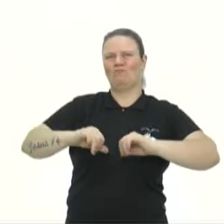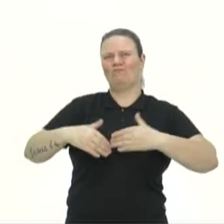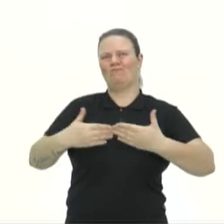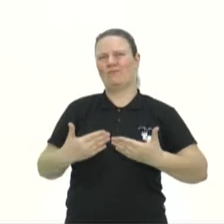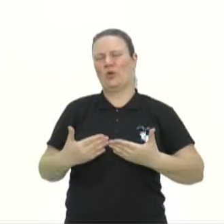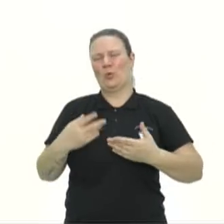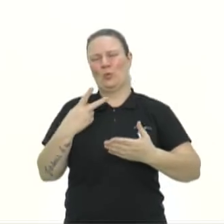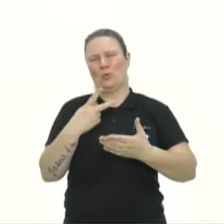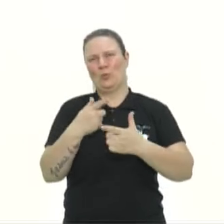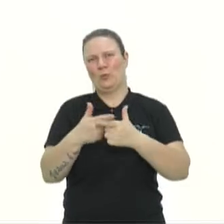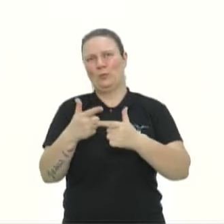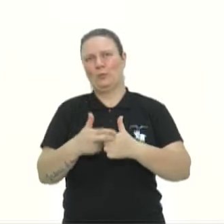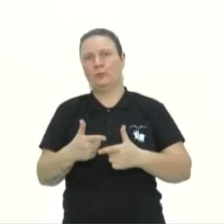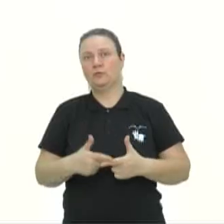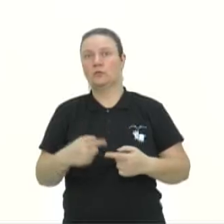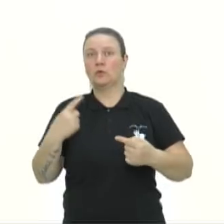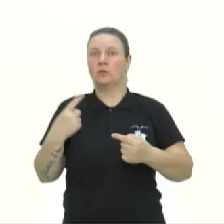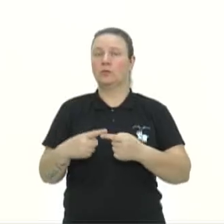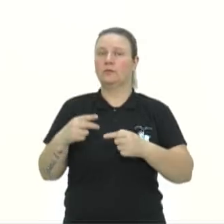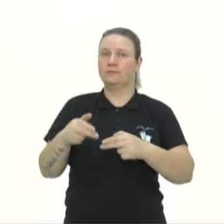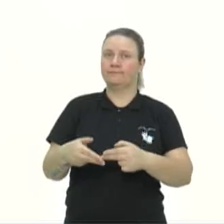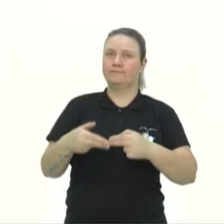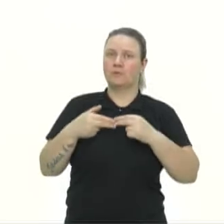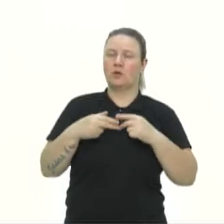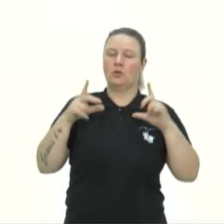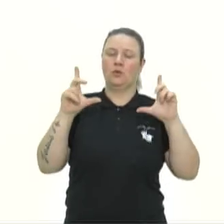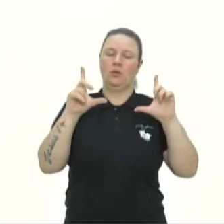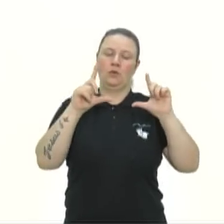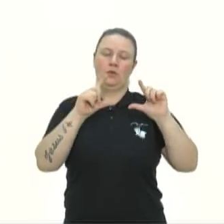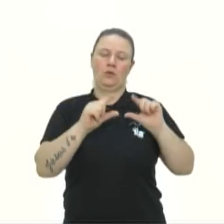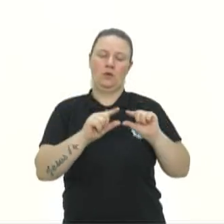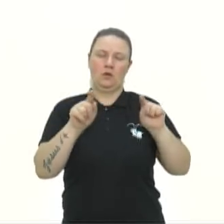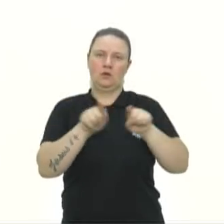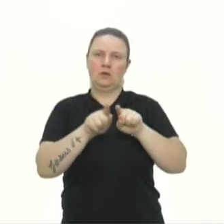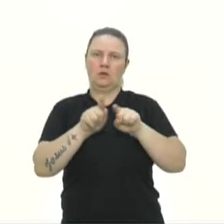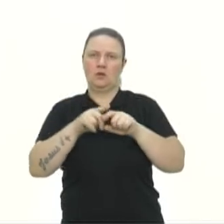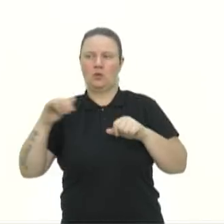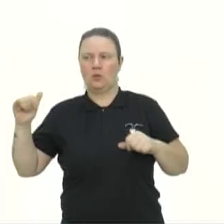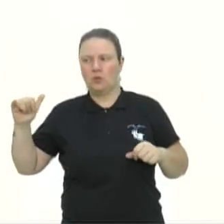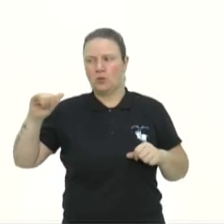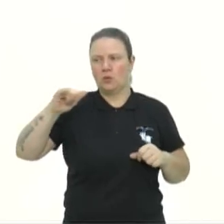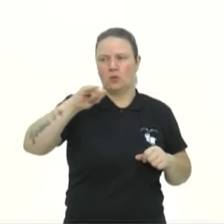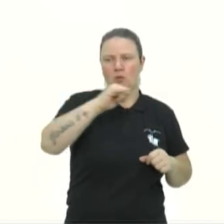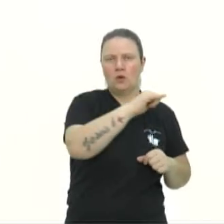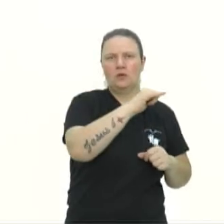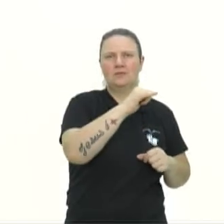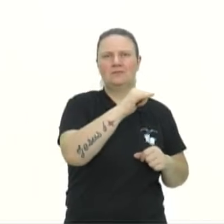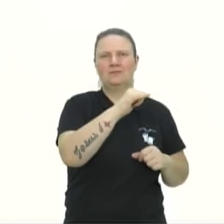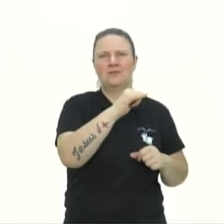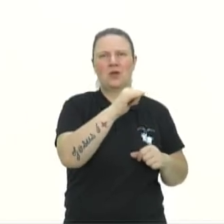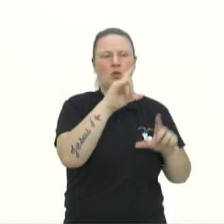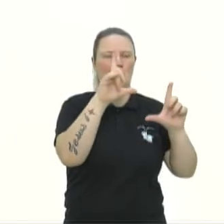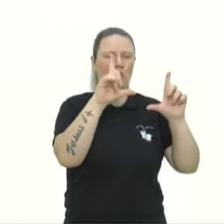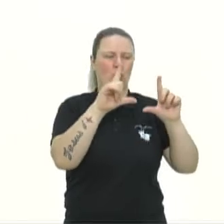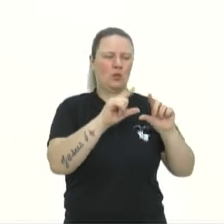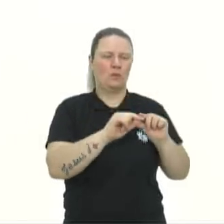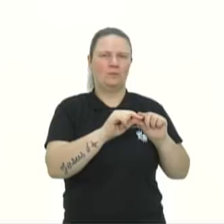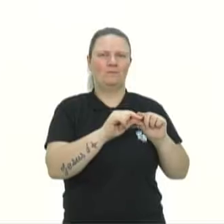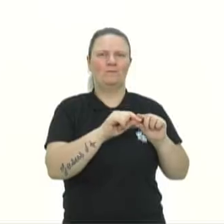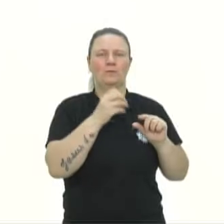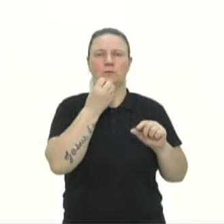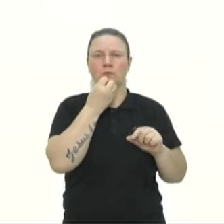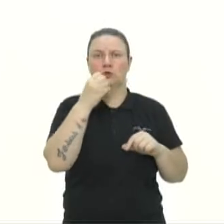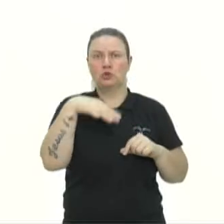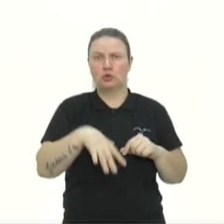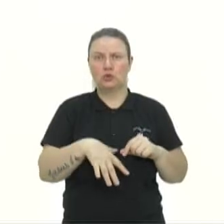órgãos. Isso porque a redução dos voos comerciais prejudicou a logística